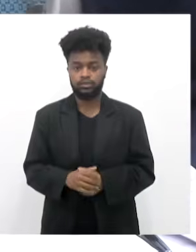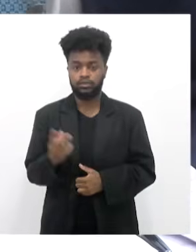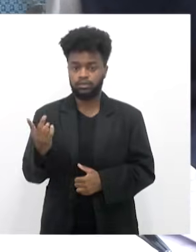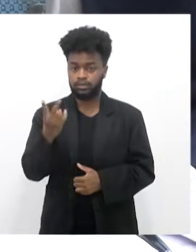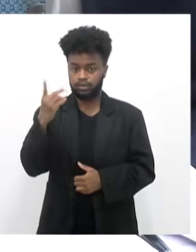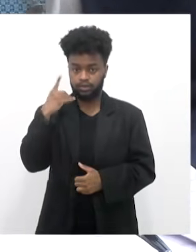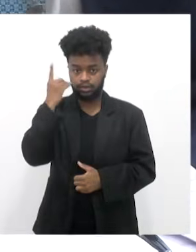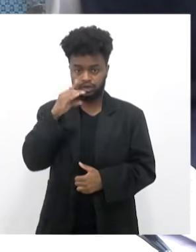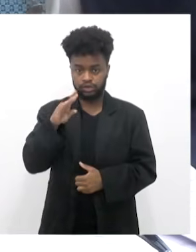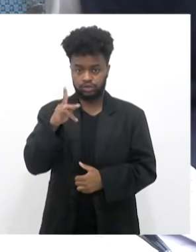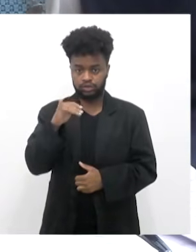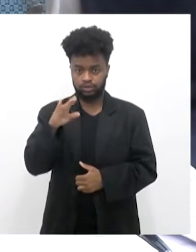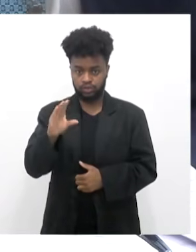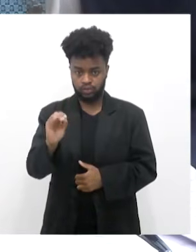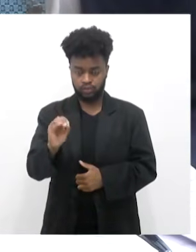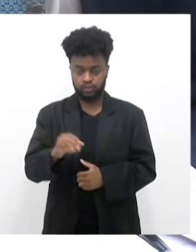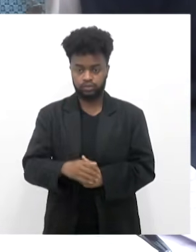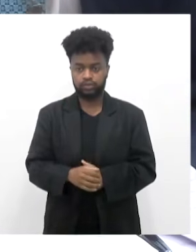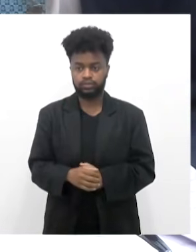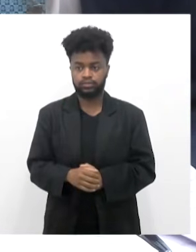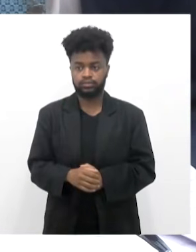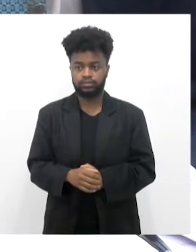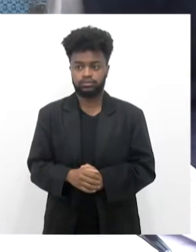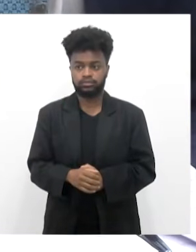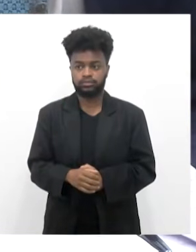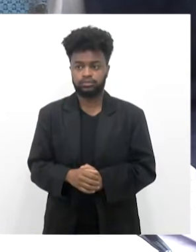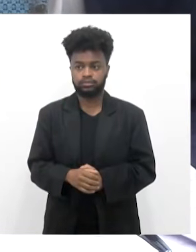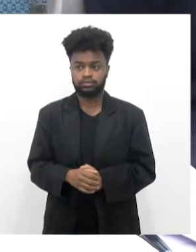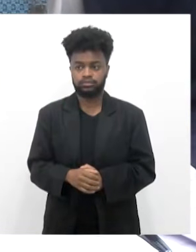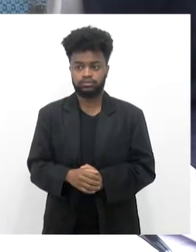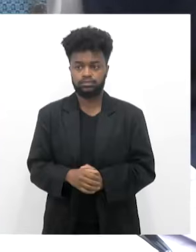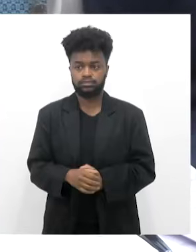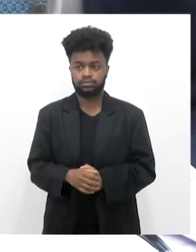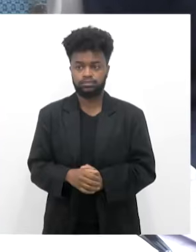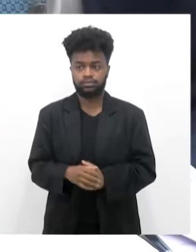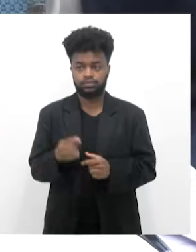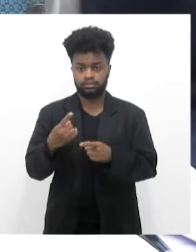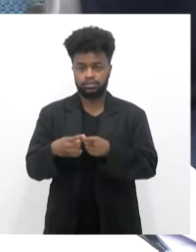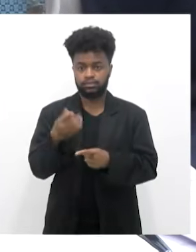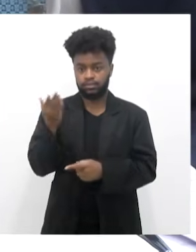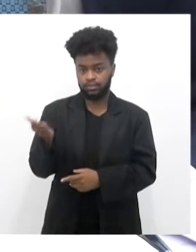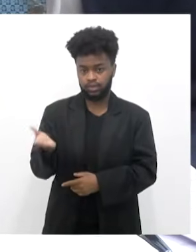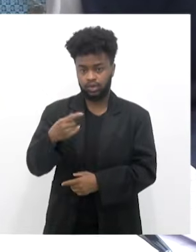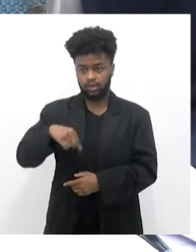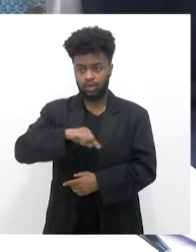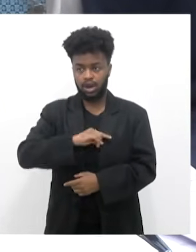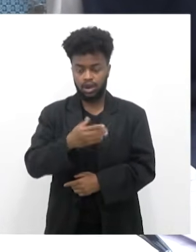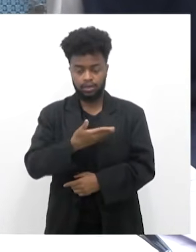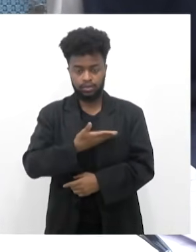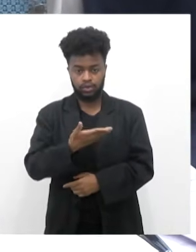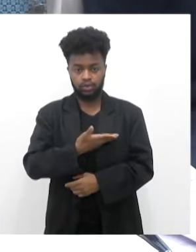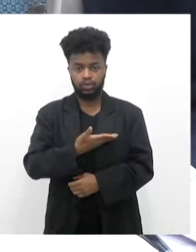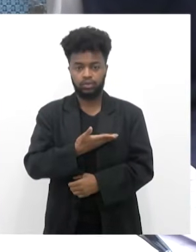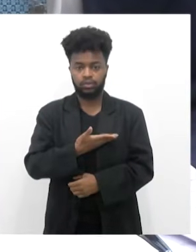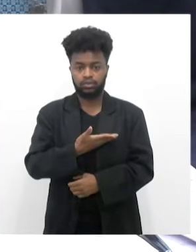Chico Machado. Deputado Chico Machado, além de nosso amigo, é um